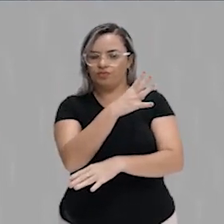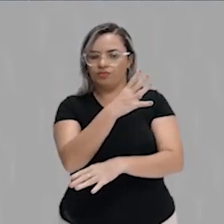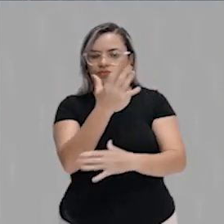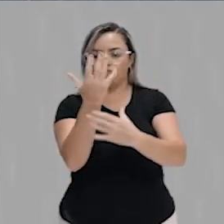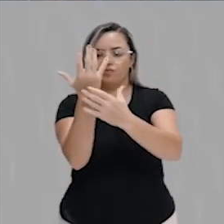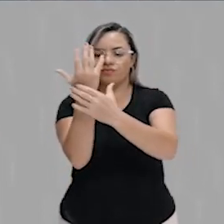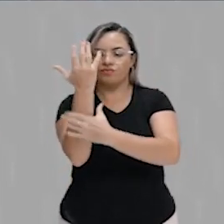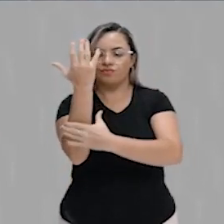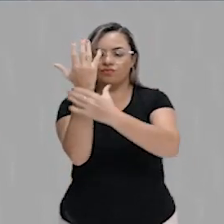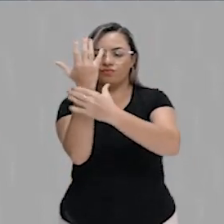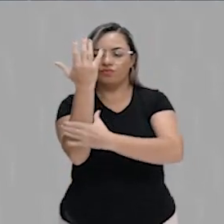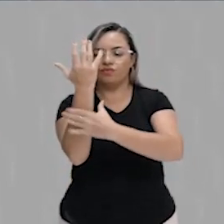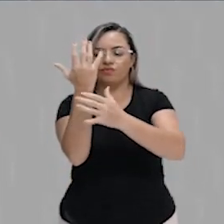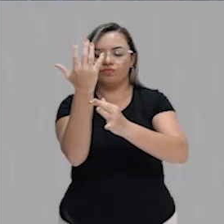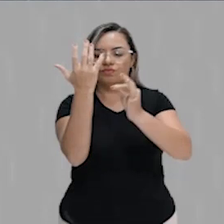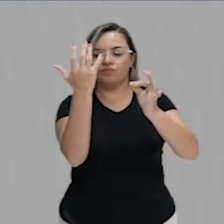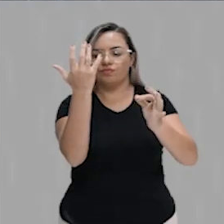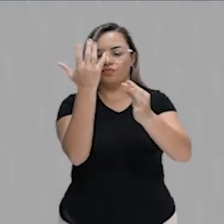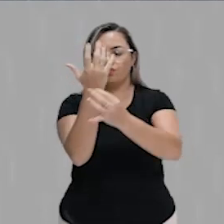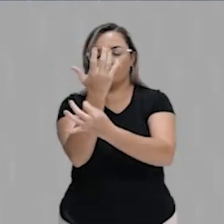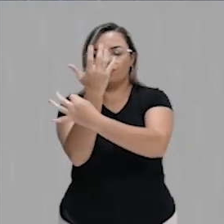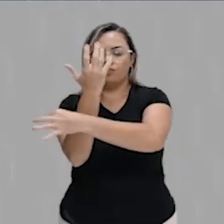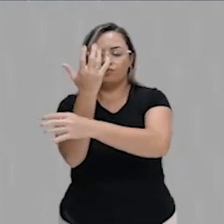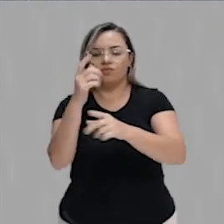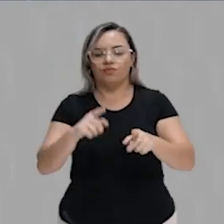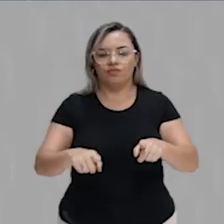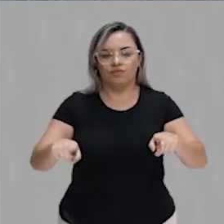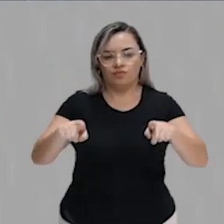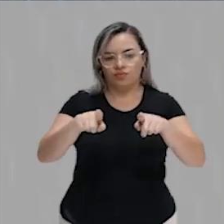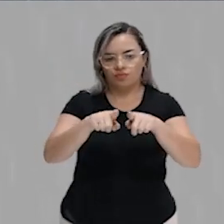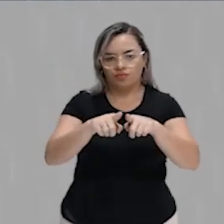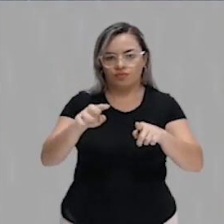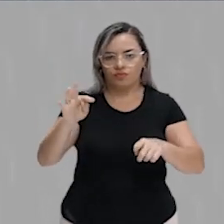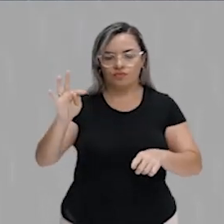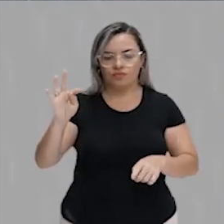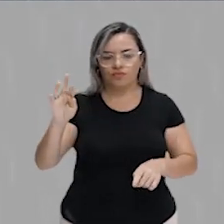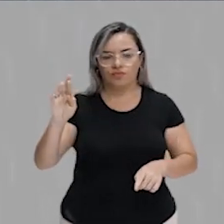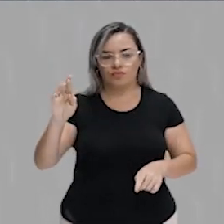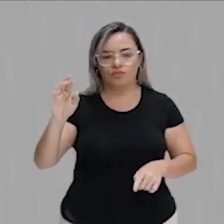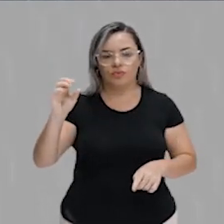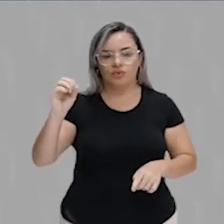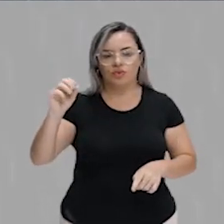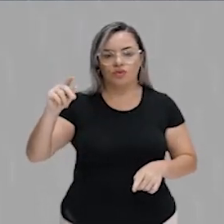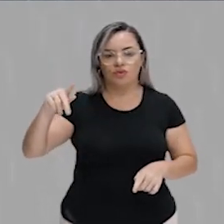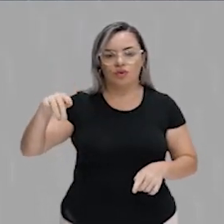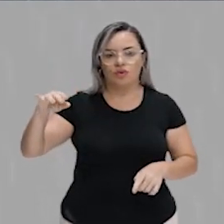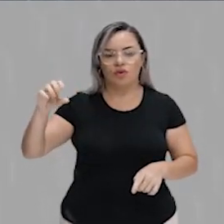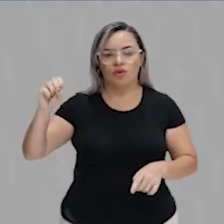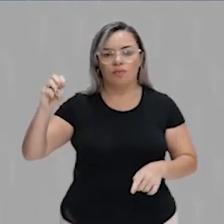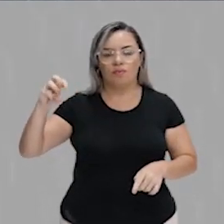caule. Ela vai atuar também no tropismo. O que é tropismo?